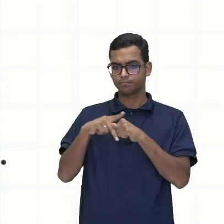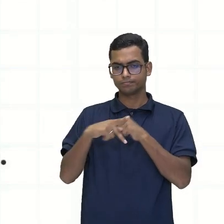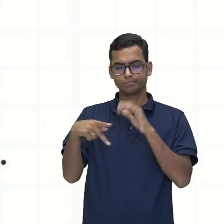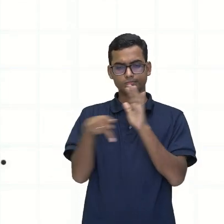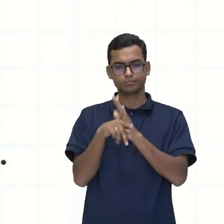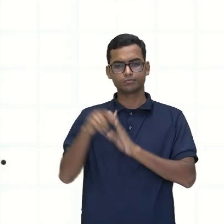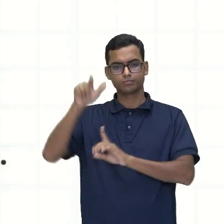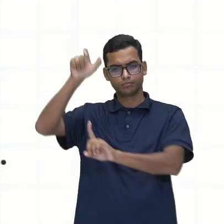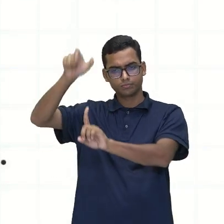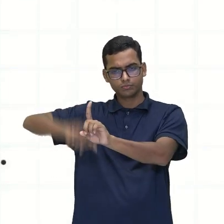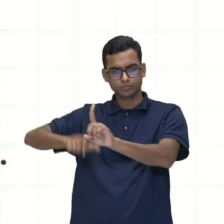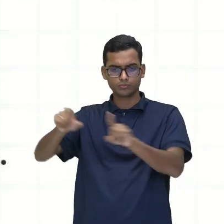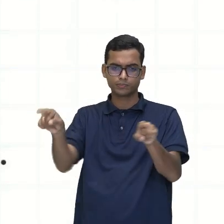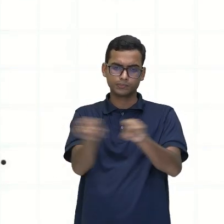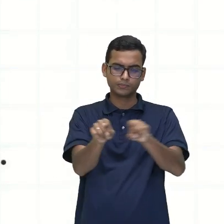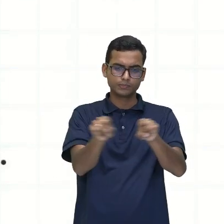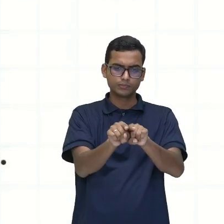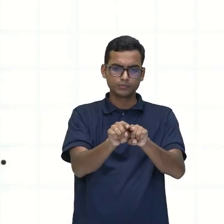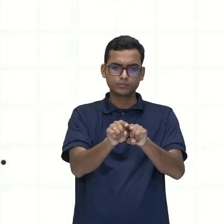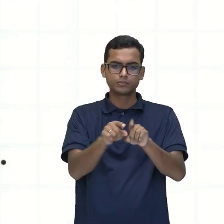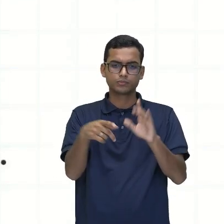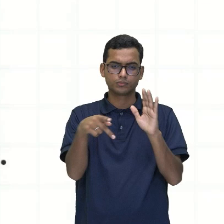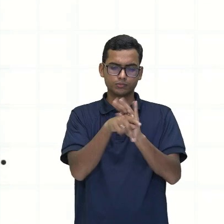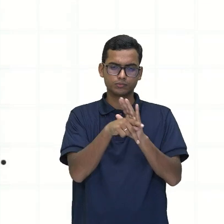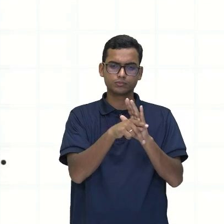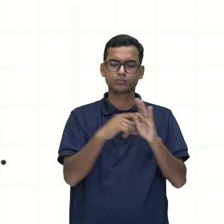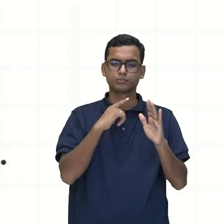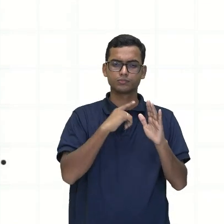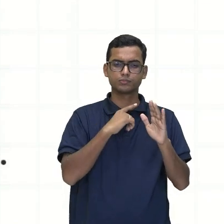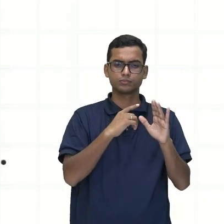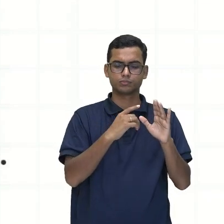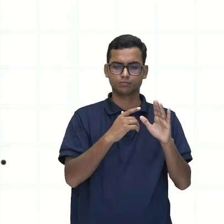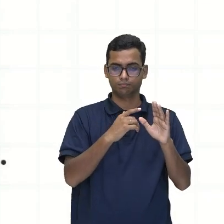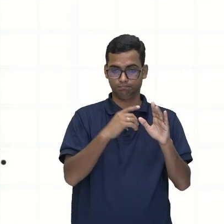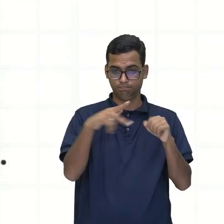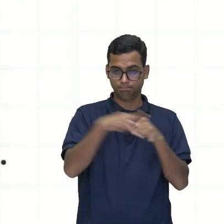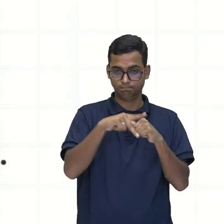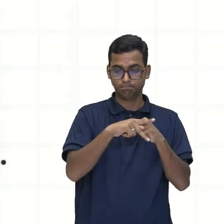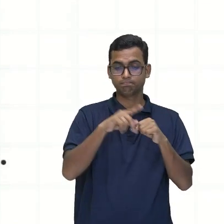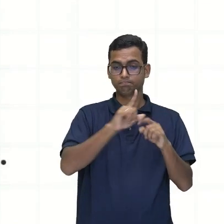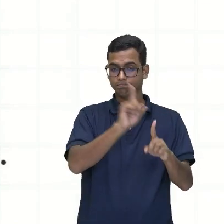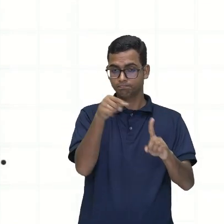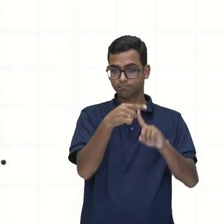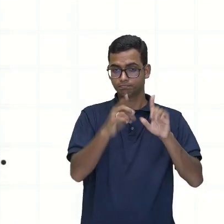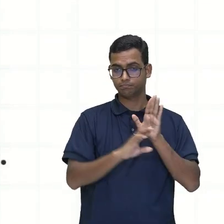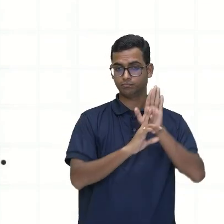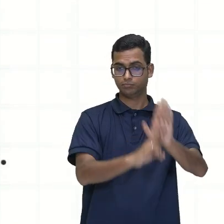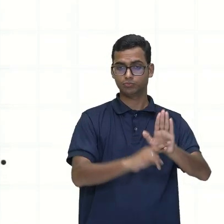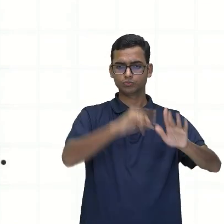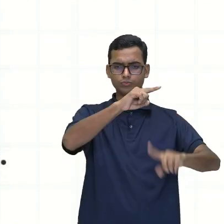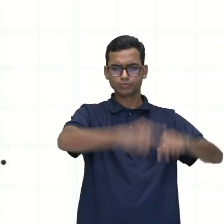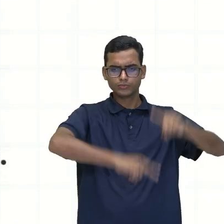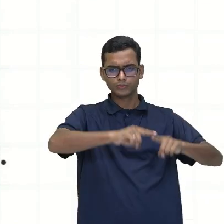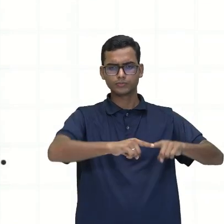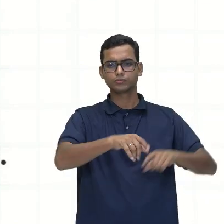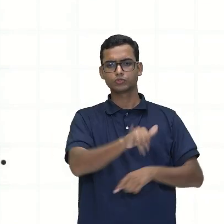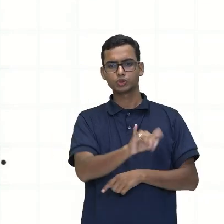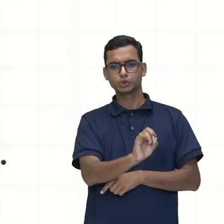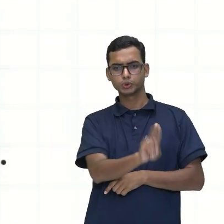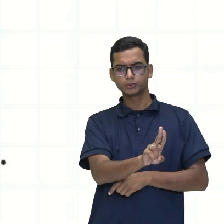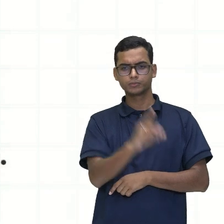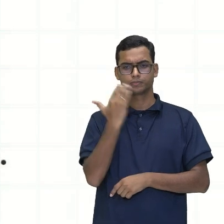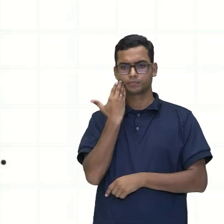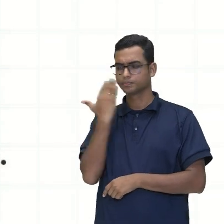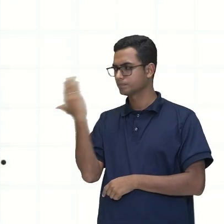sujeito e aqui com função de objeto. Olha aqui o verbo, né? O verbo está bem aqui. Então, quem vem